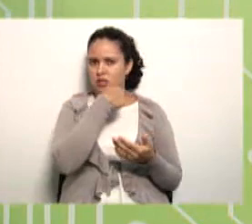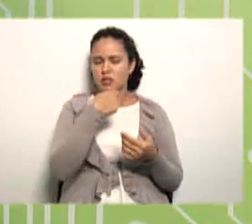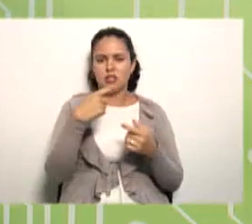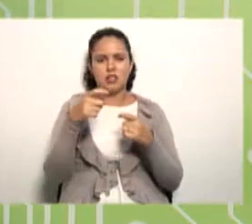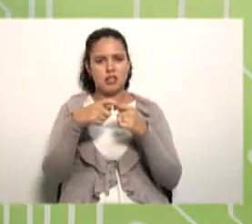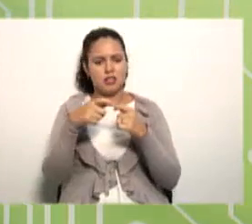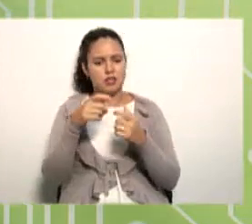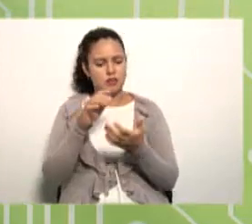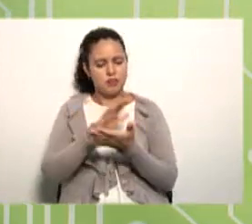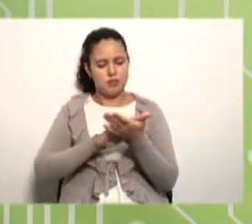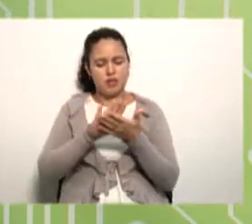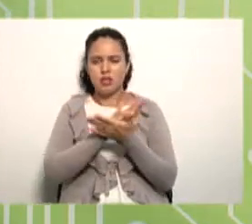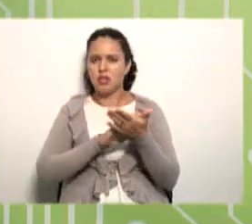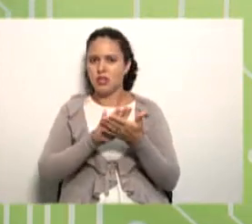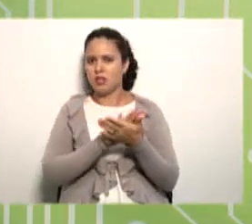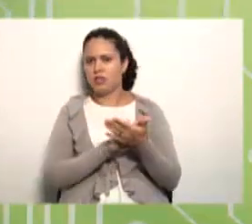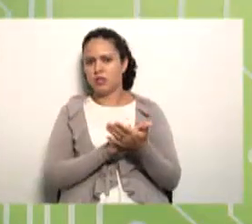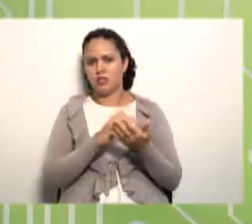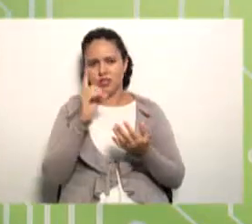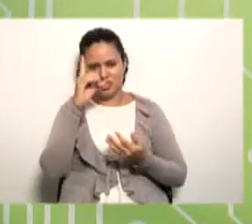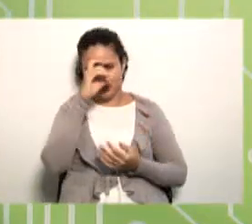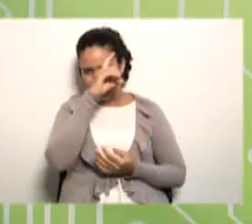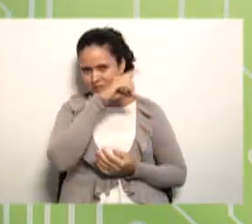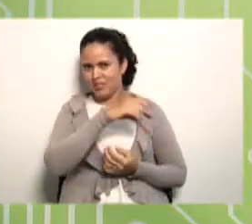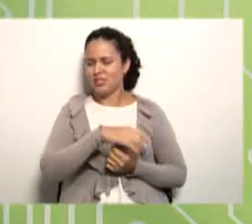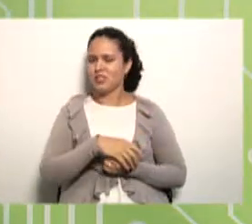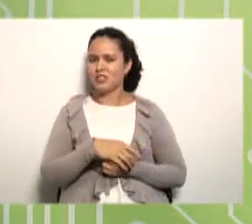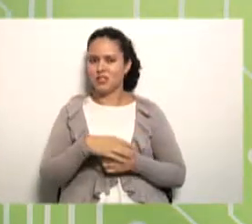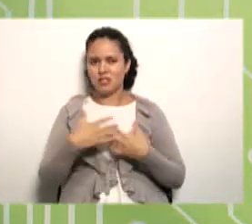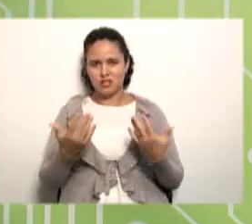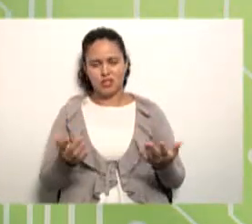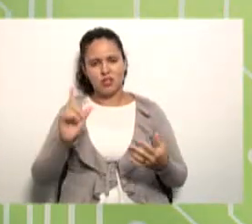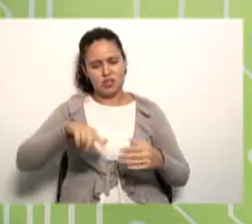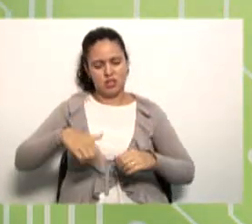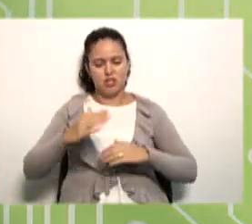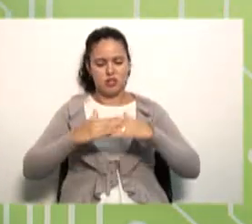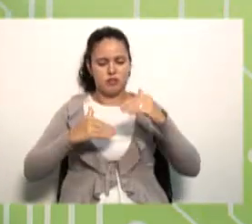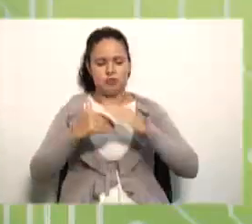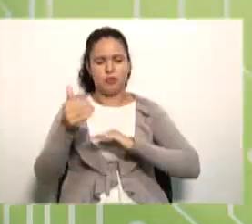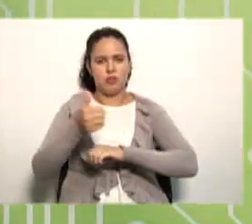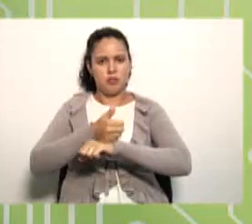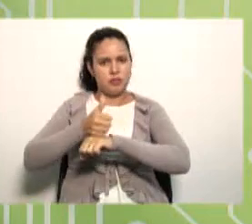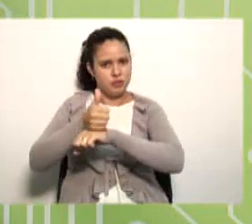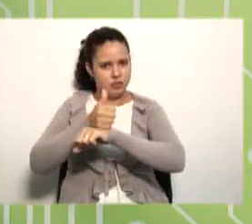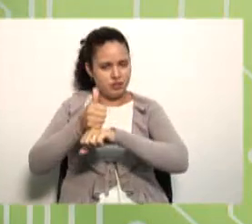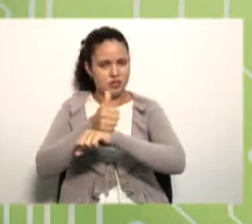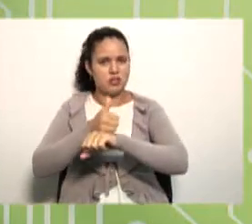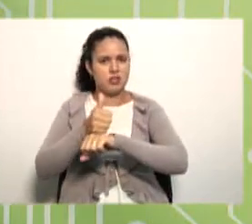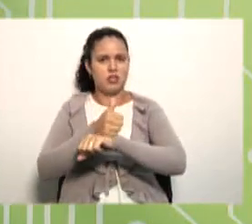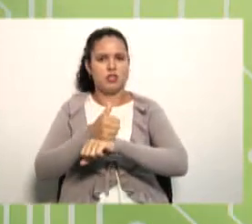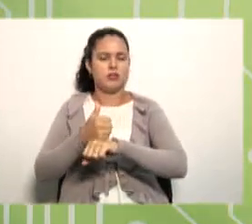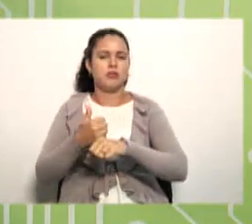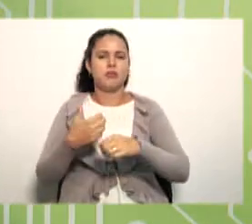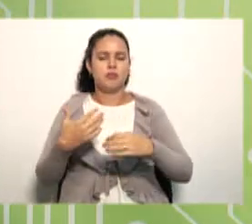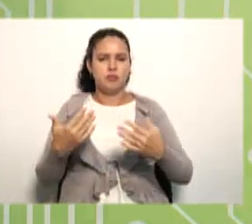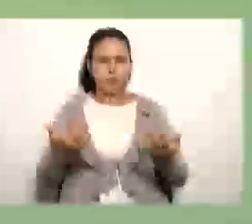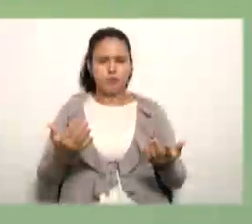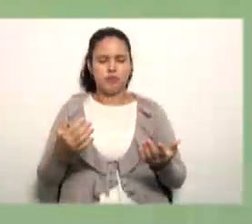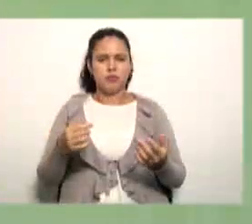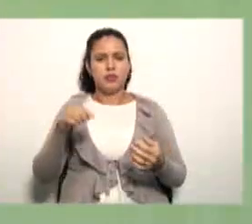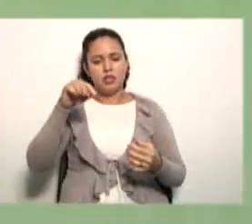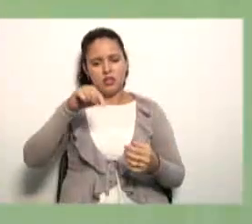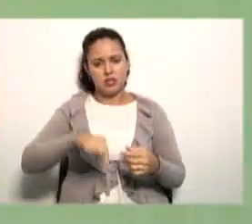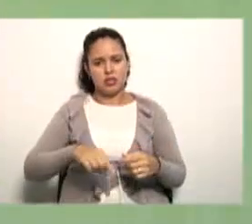que eles são, sim, formas de especialização e que o comércio está aí melhorando a nossa vida através dessa especialização. Além da gente ter o aumento